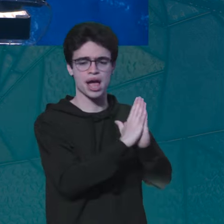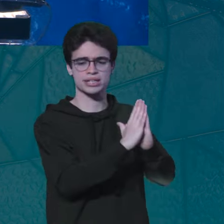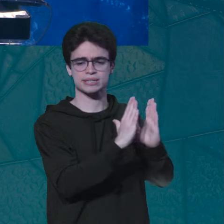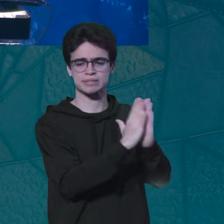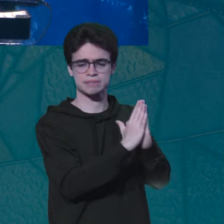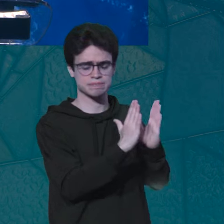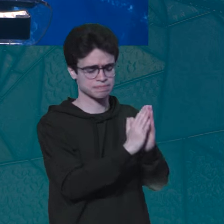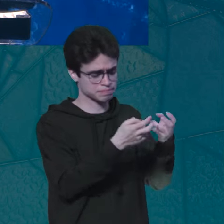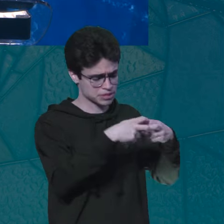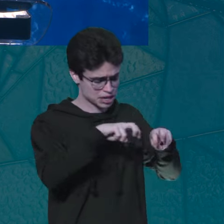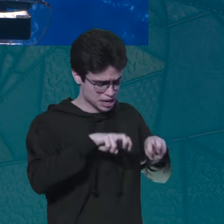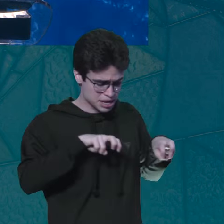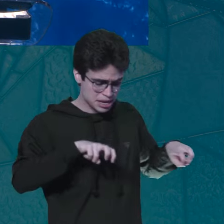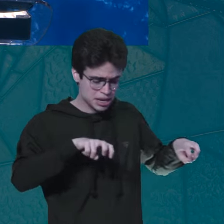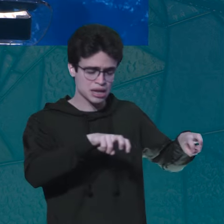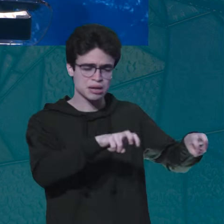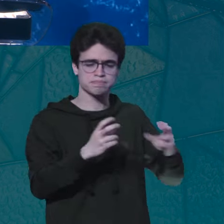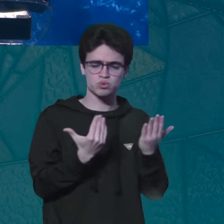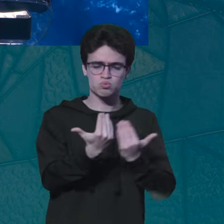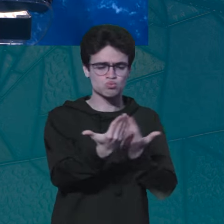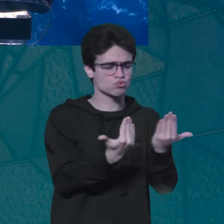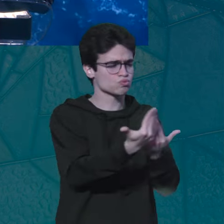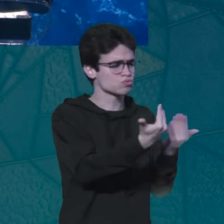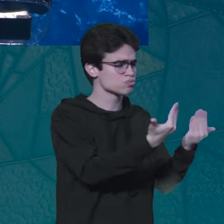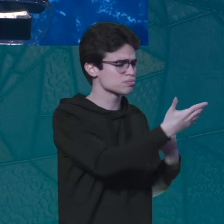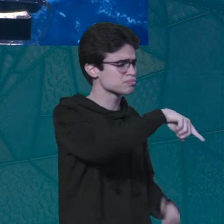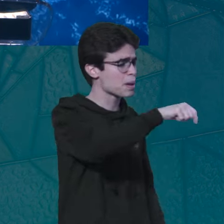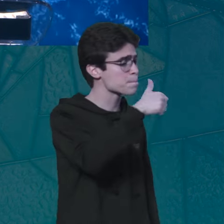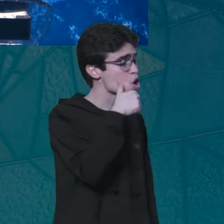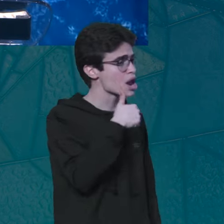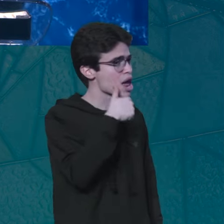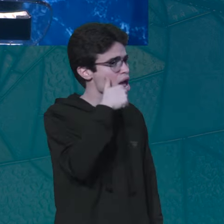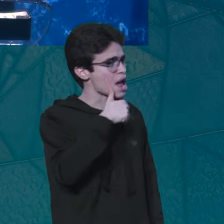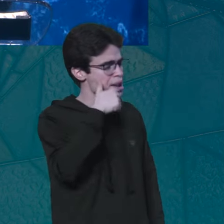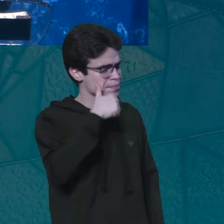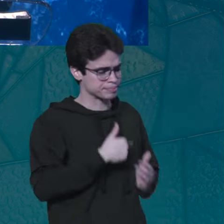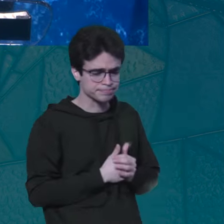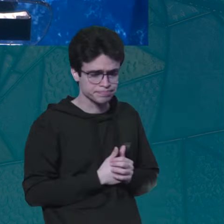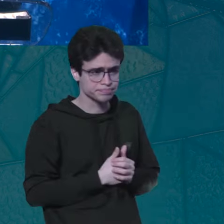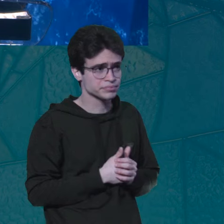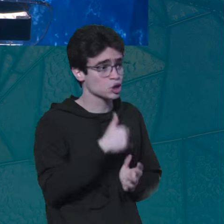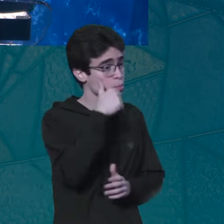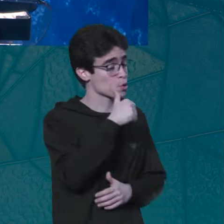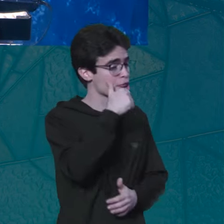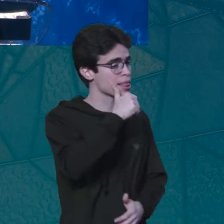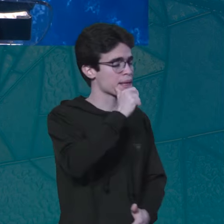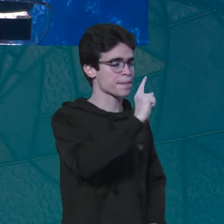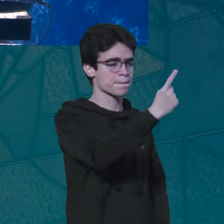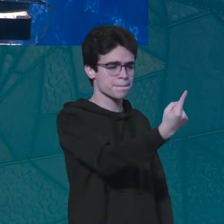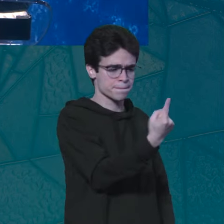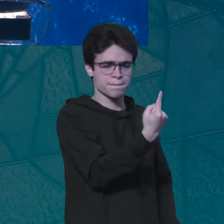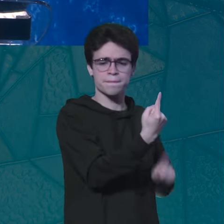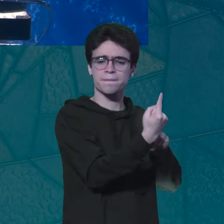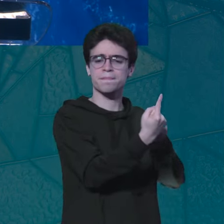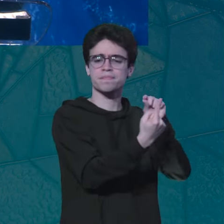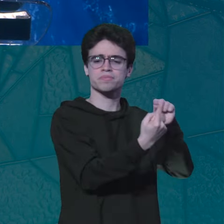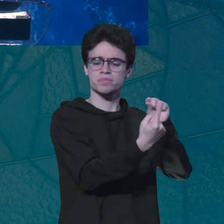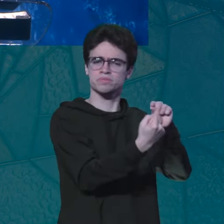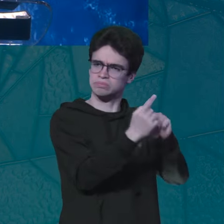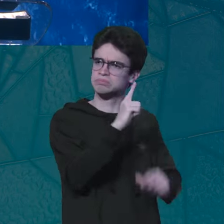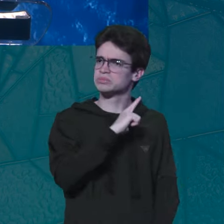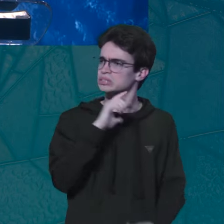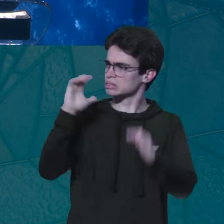e começamos a conversar com as mulheres que haviam se reunido ali. Uma das que ouviam era uma mulher temente a